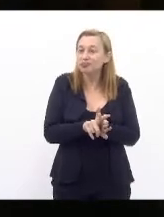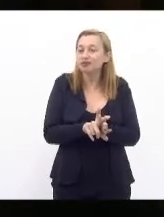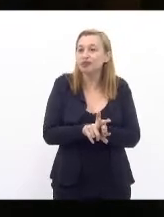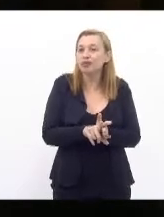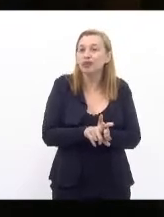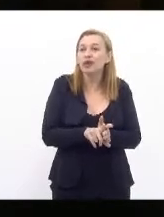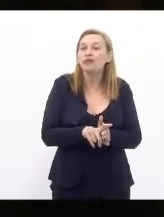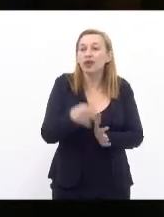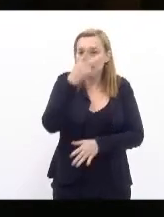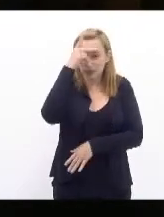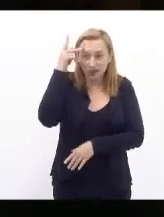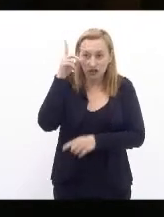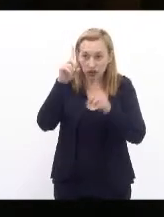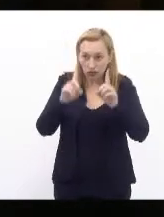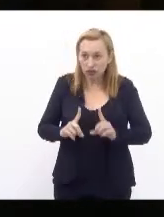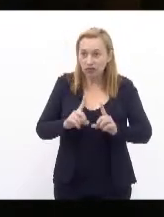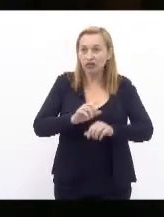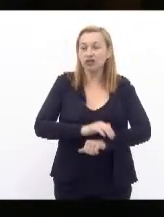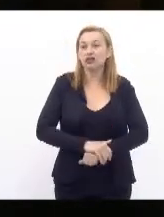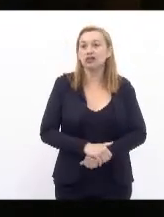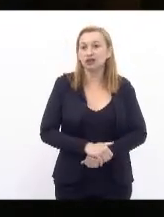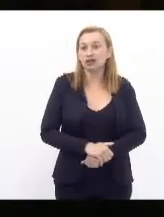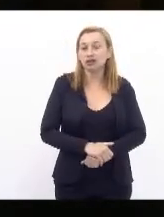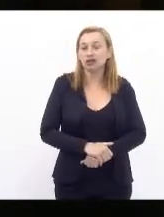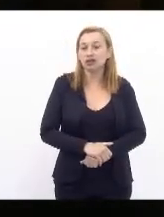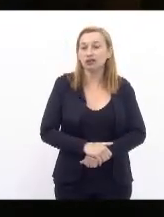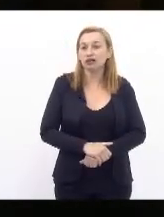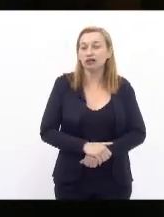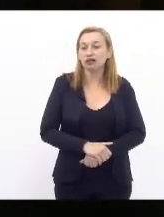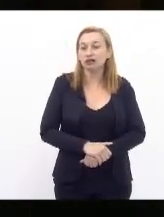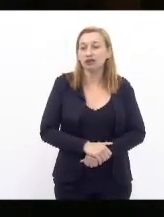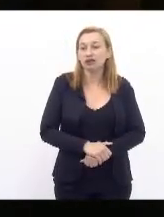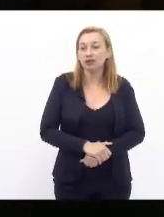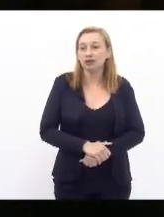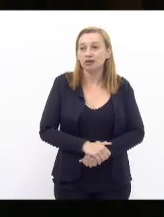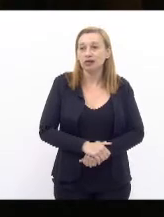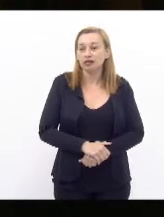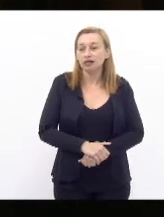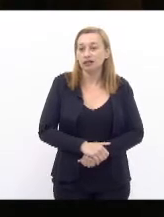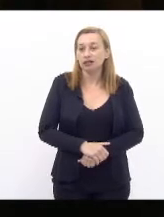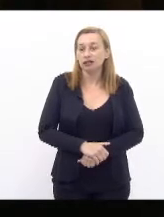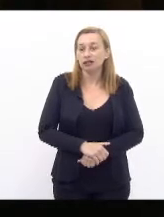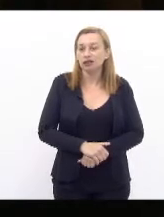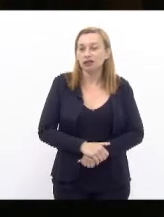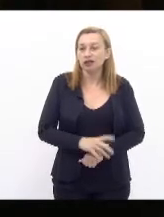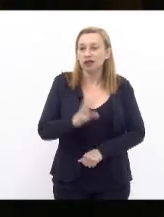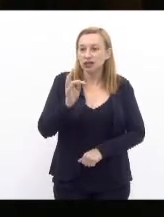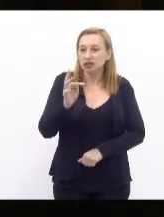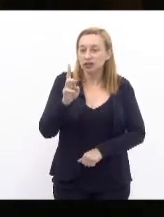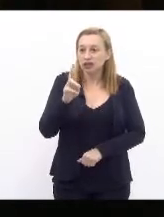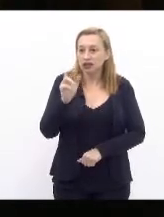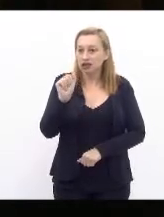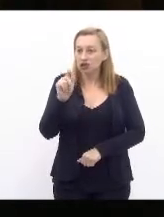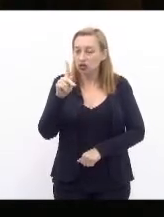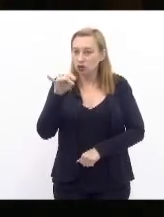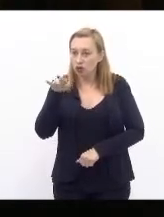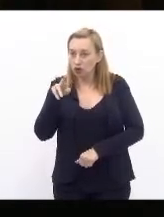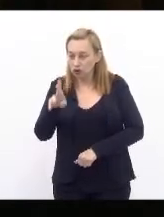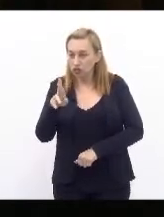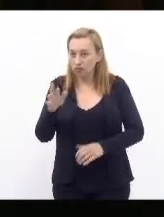prol da pessoa com deficiência, em prol da pessoa com transtorno do espectro